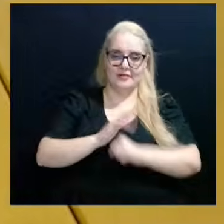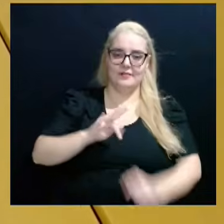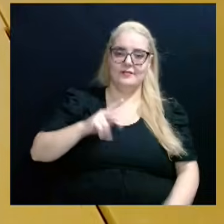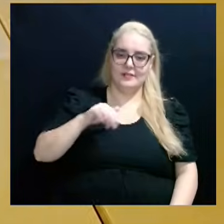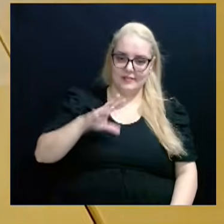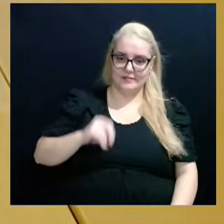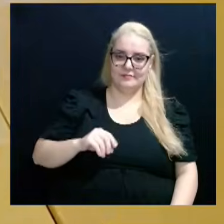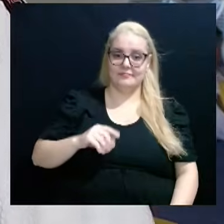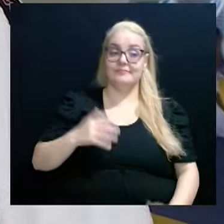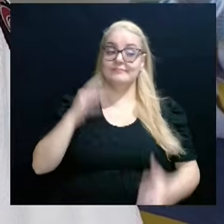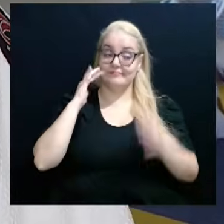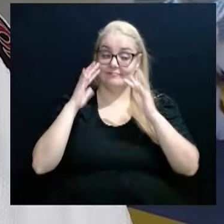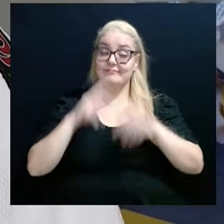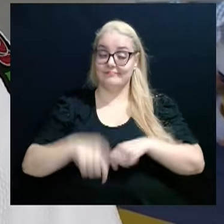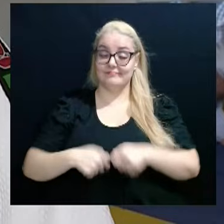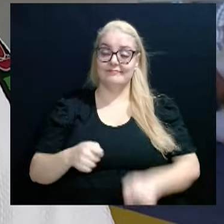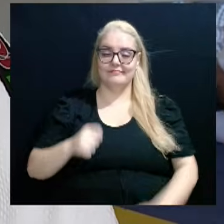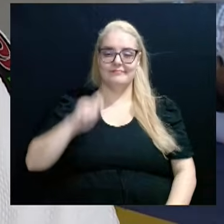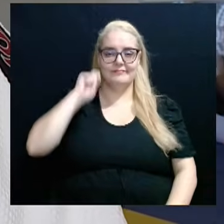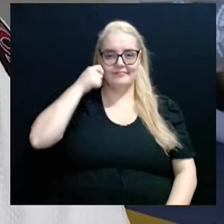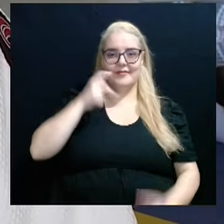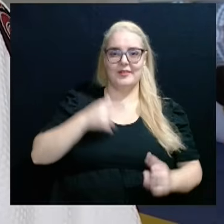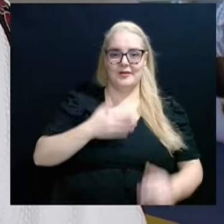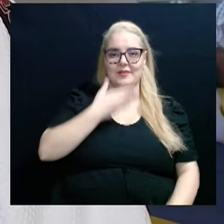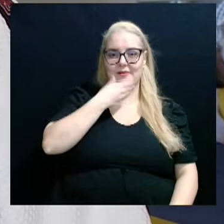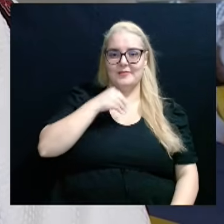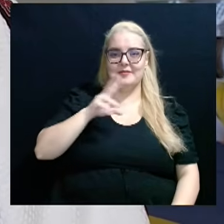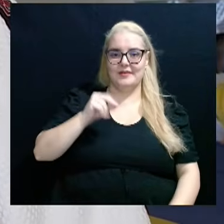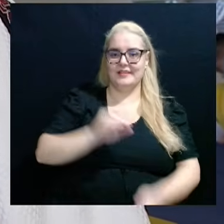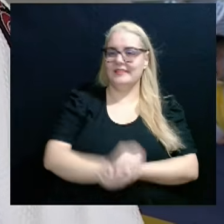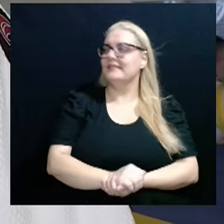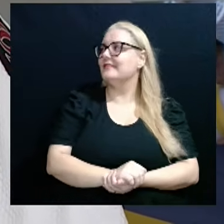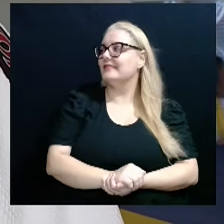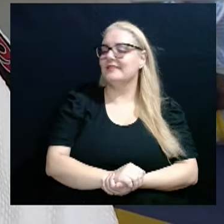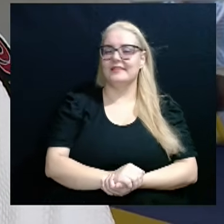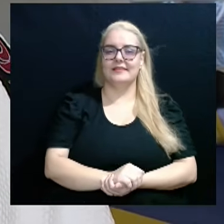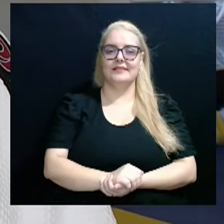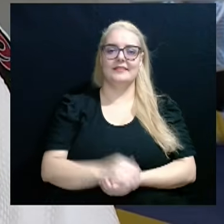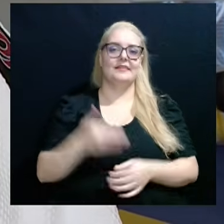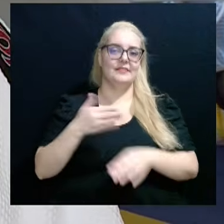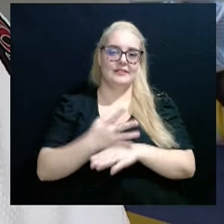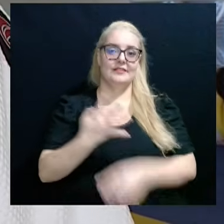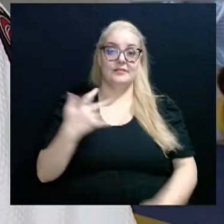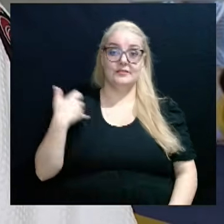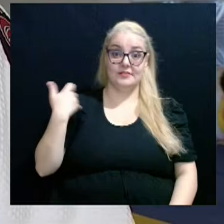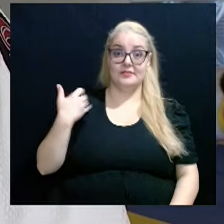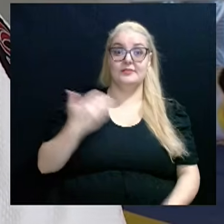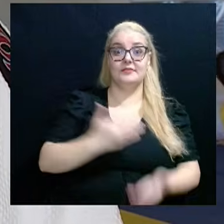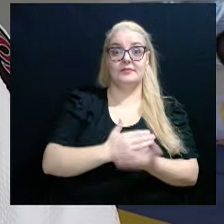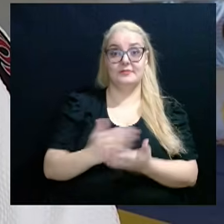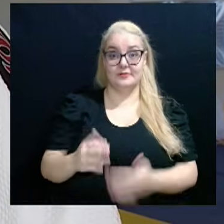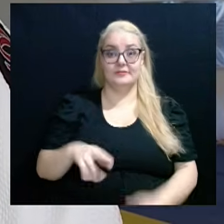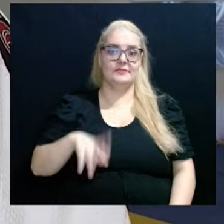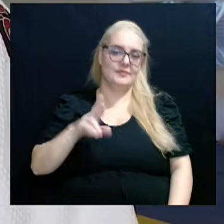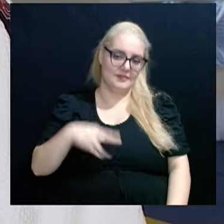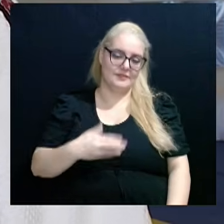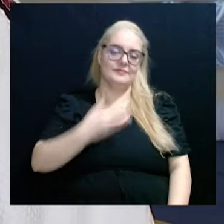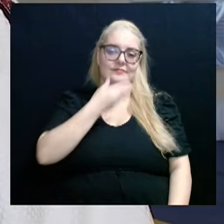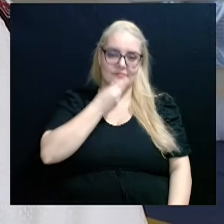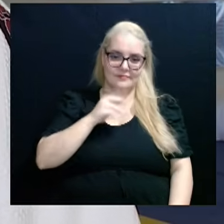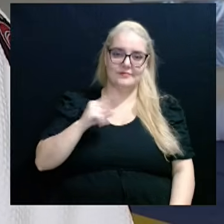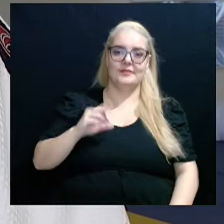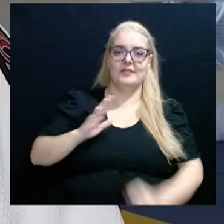preta como o avô. Eu faço judô desde os 4. Eu comecei por causa do meu avô, que meu avô é o sensei